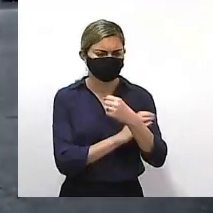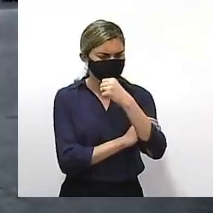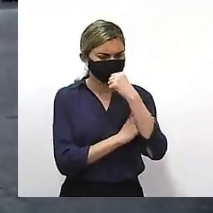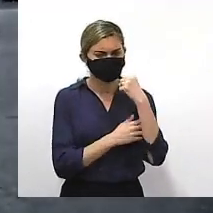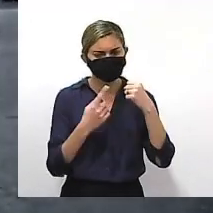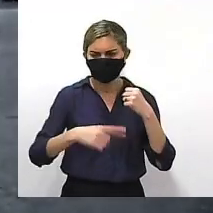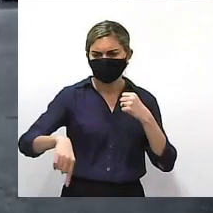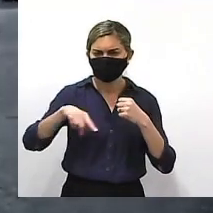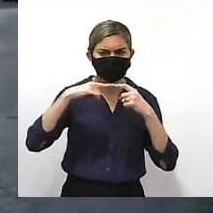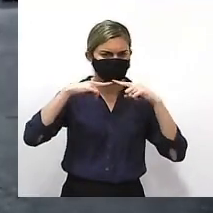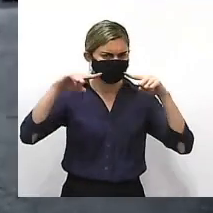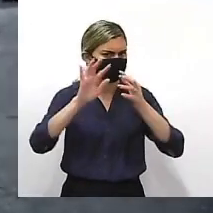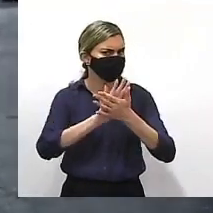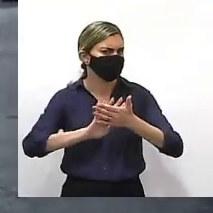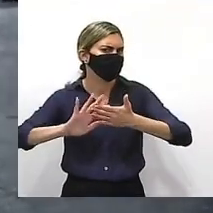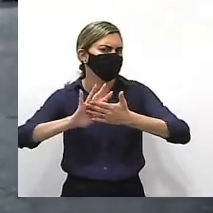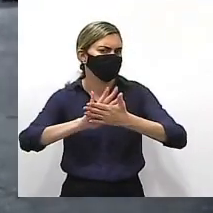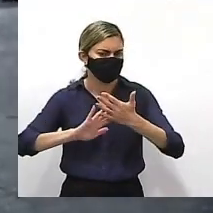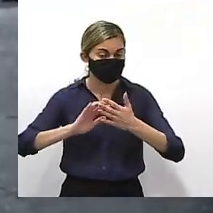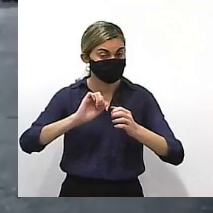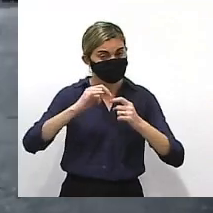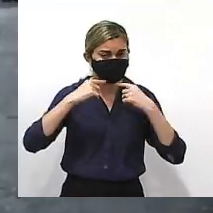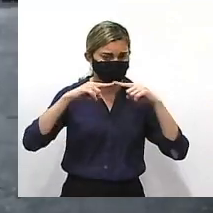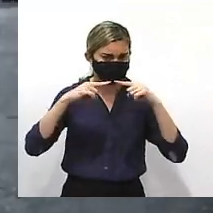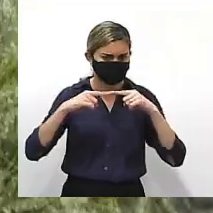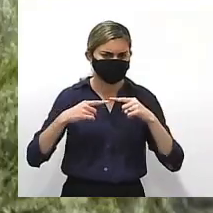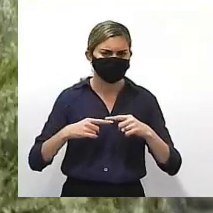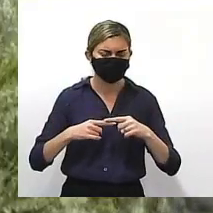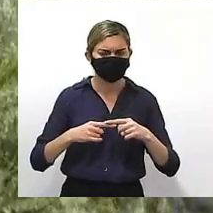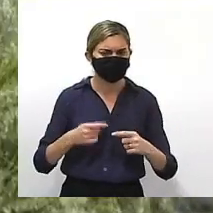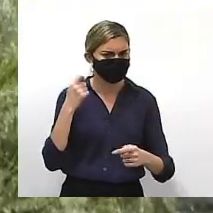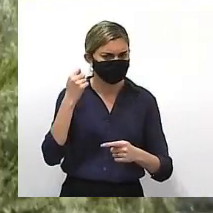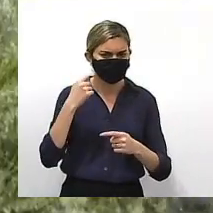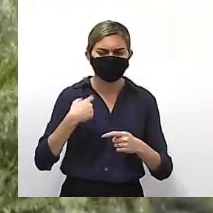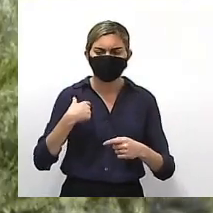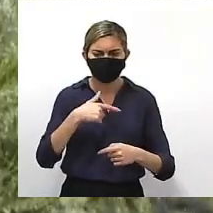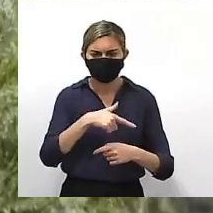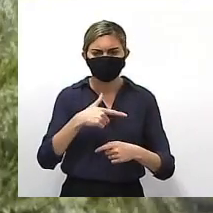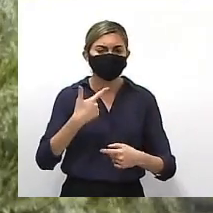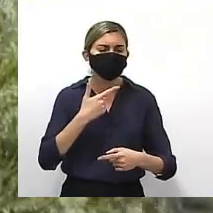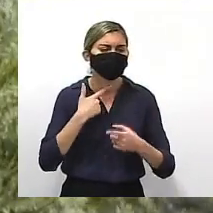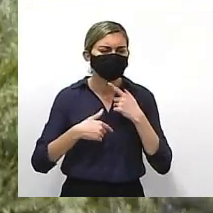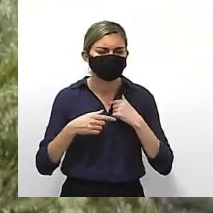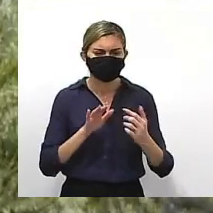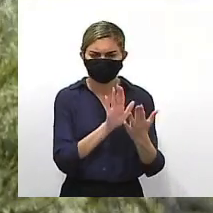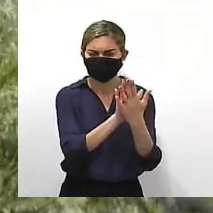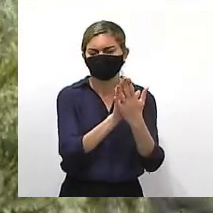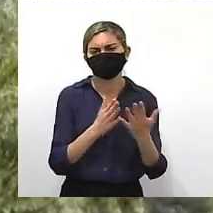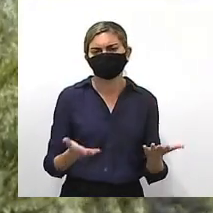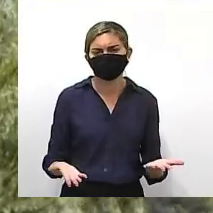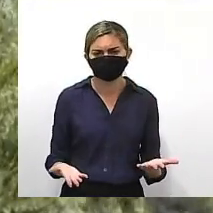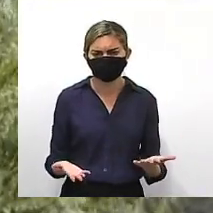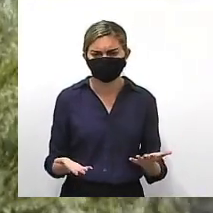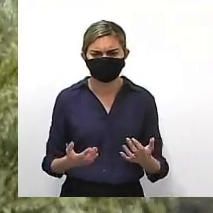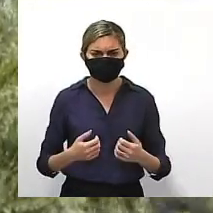Ninguém aqui reclama não. Quem reclamar é porque é miserável. Não tem coragem de chegar na maré e tirar uma galé de sururu.